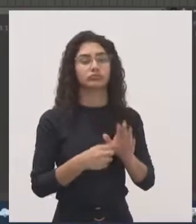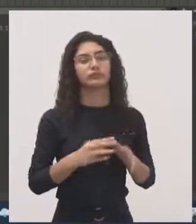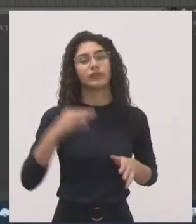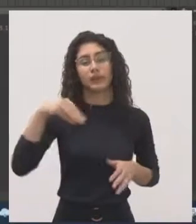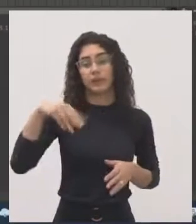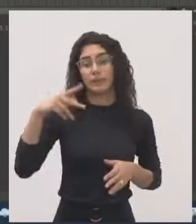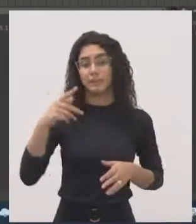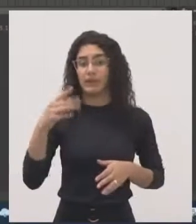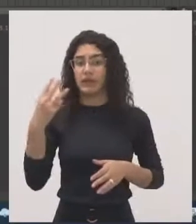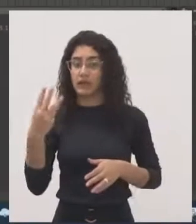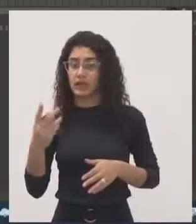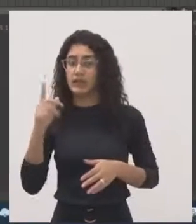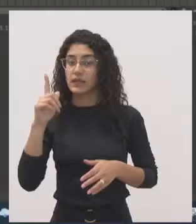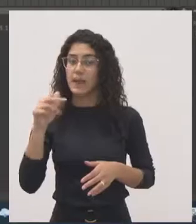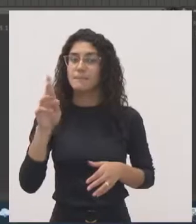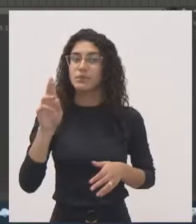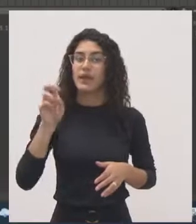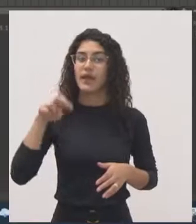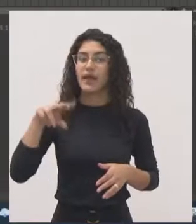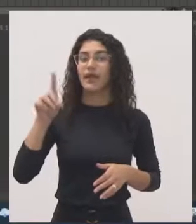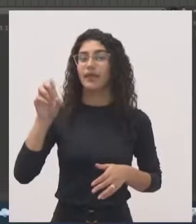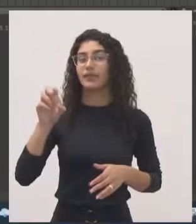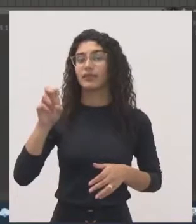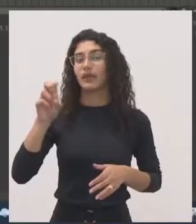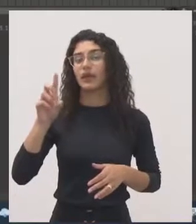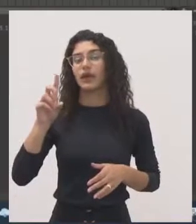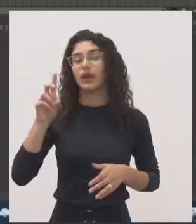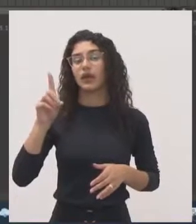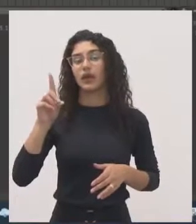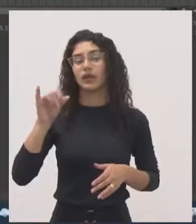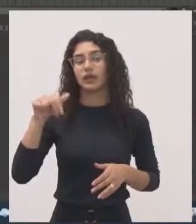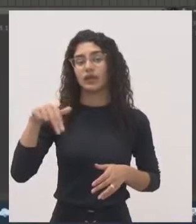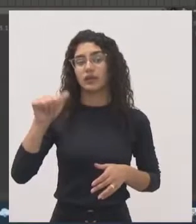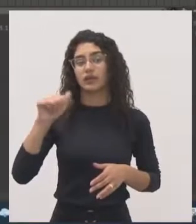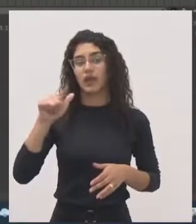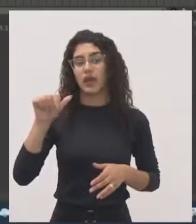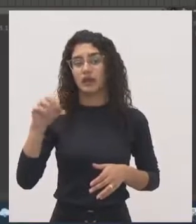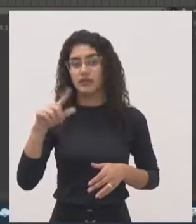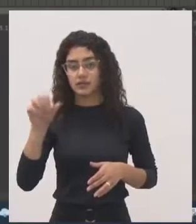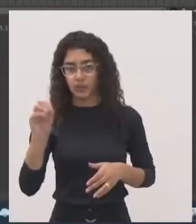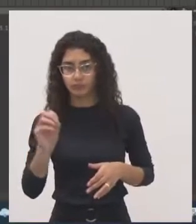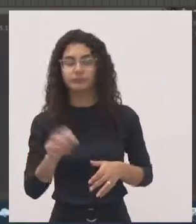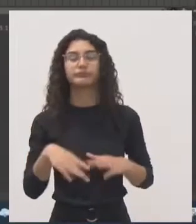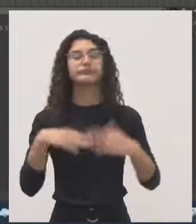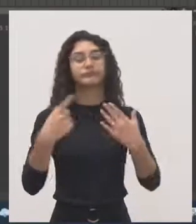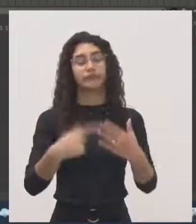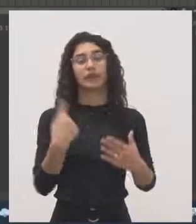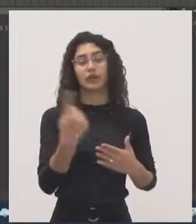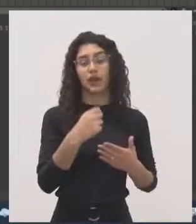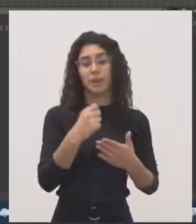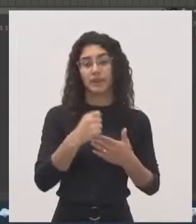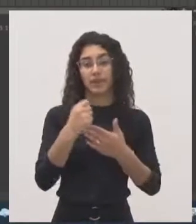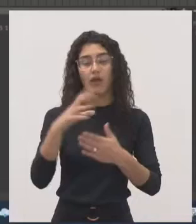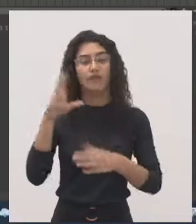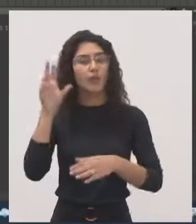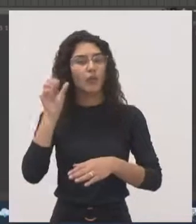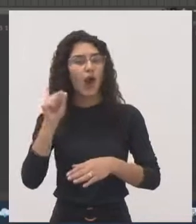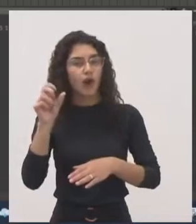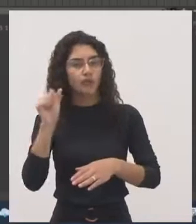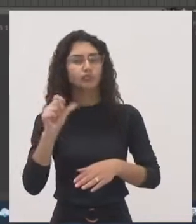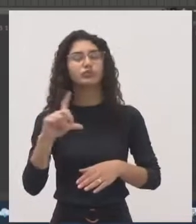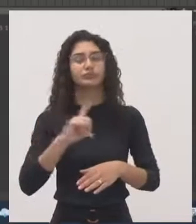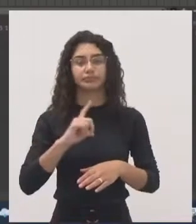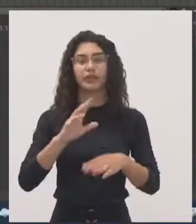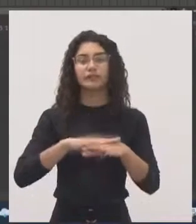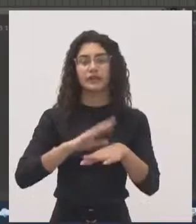MP3 é por renderização. Você tem que renderizar o áudio. É assim que a gente salva para sair o arquivo